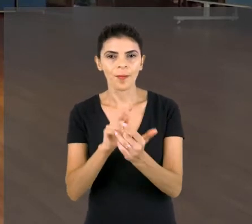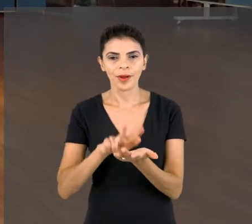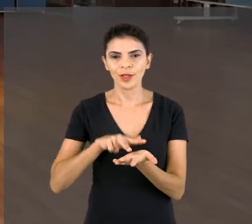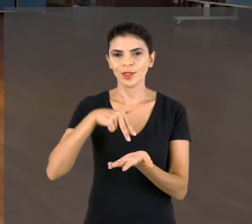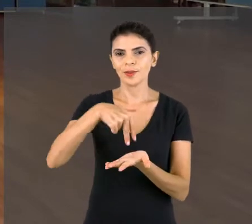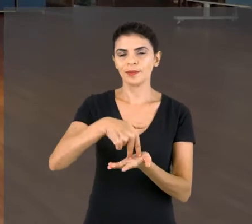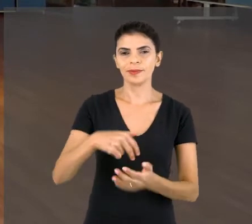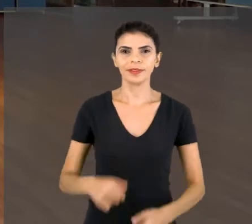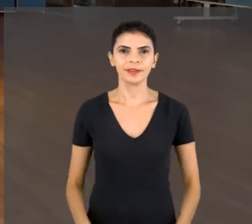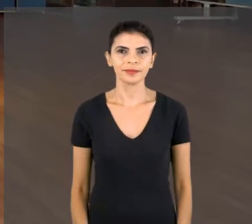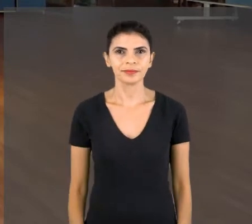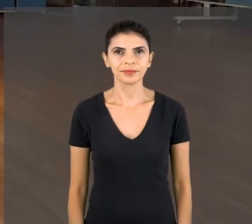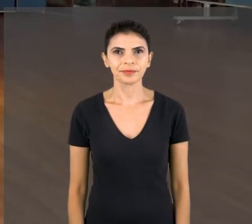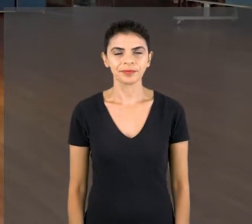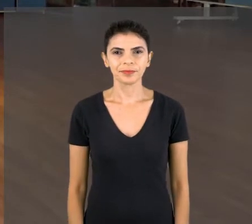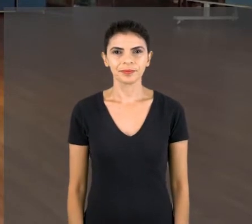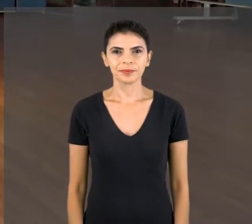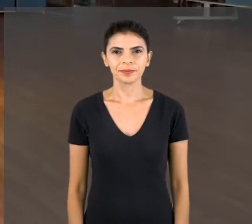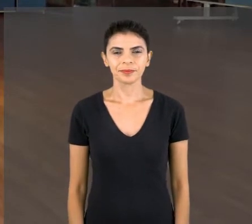subida.